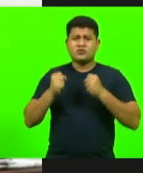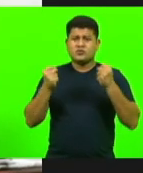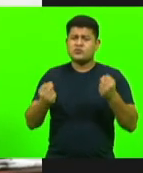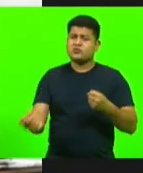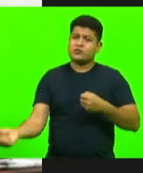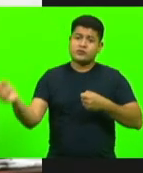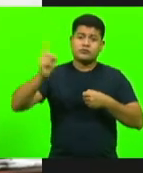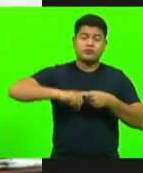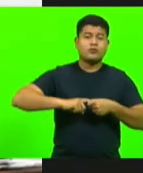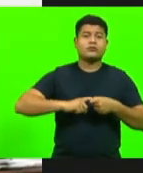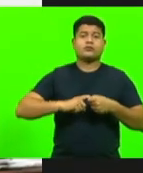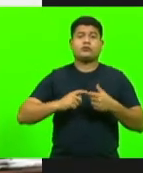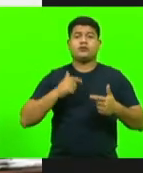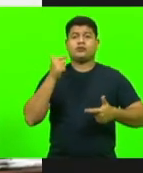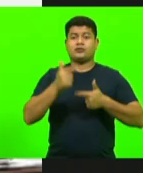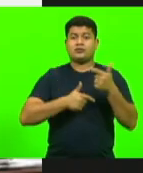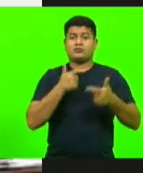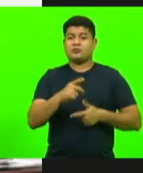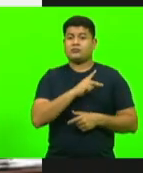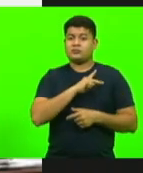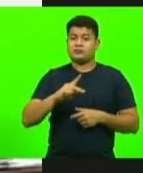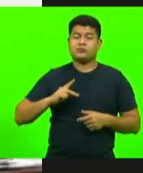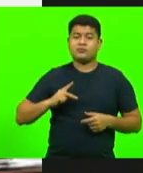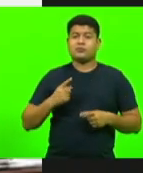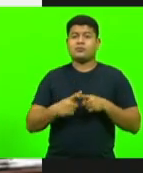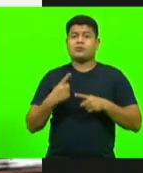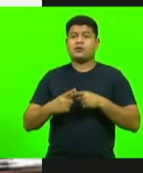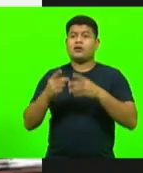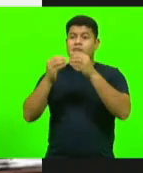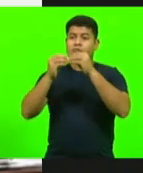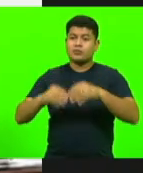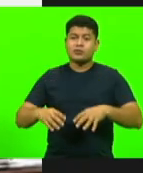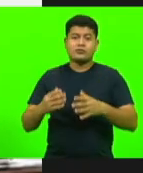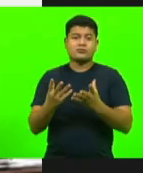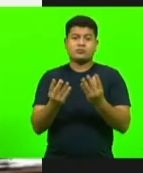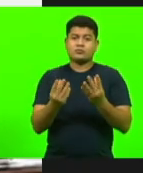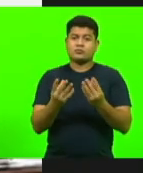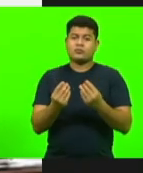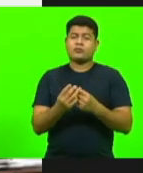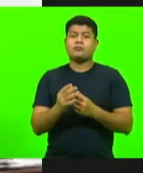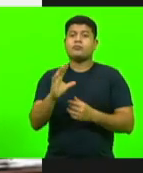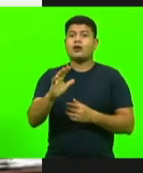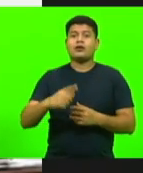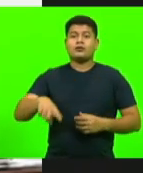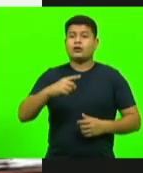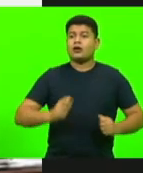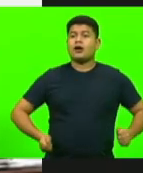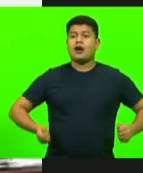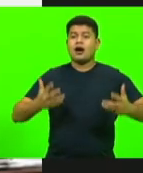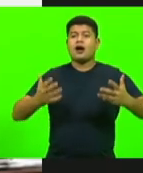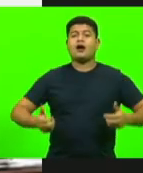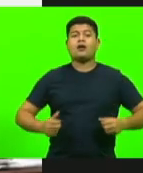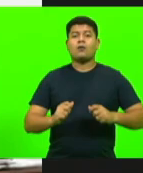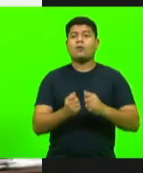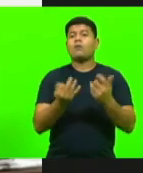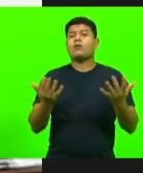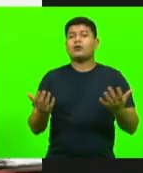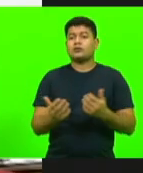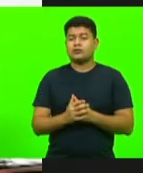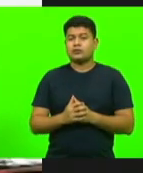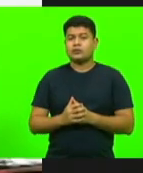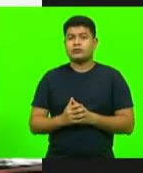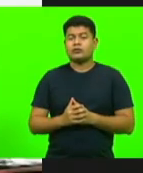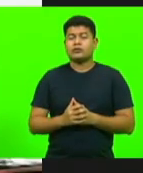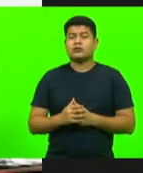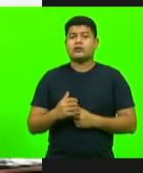as suas atividades depois de todo esse prejuízo só que Quanto isso vai custar para nossa sociedade então gostaria de